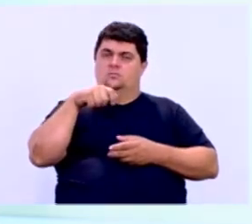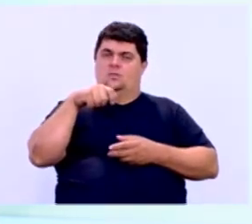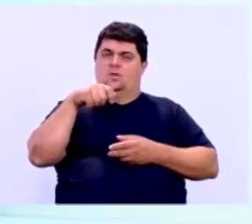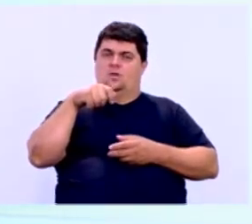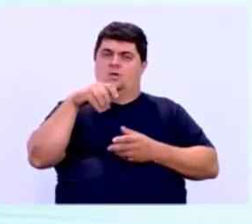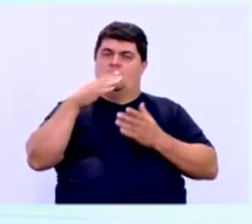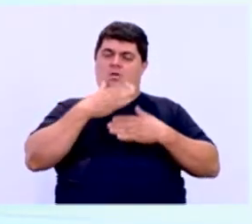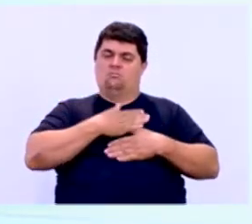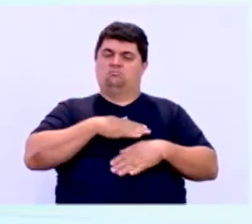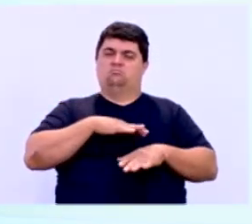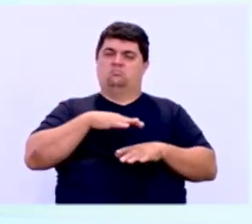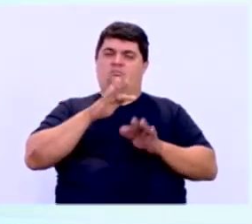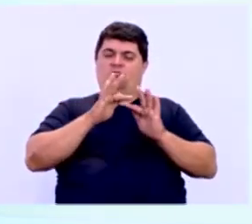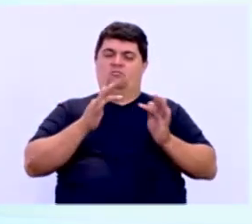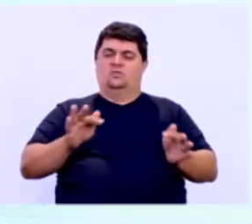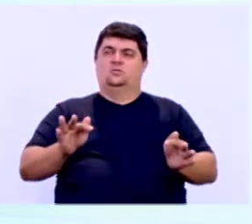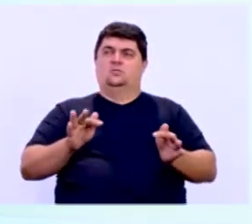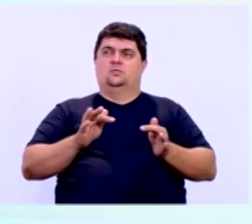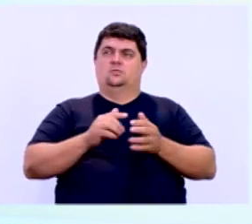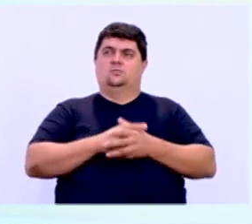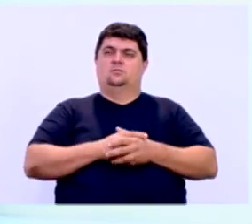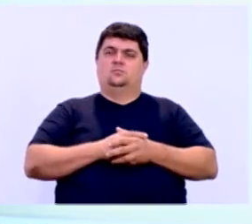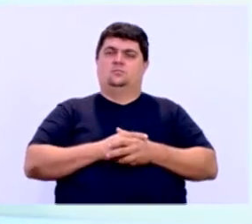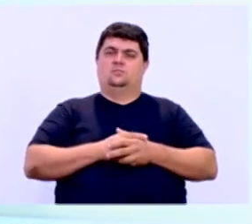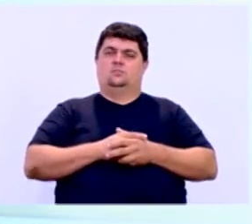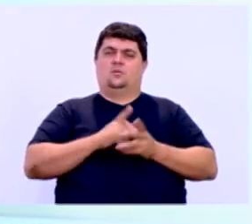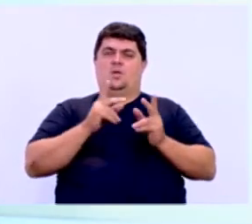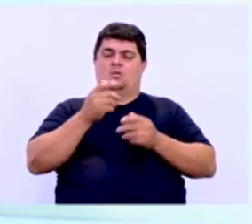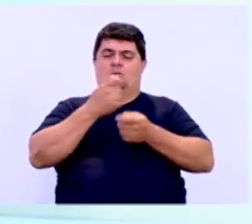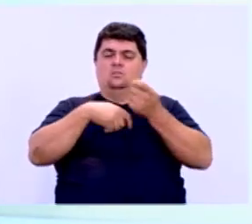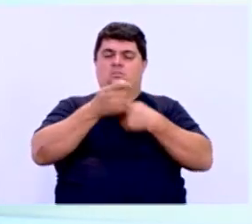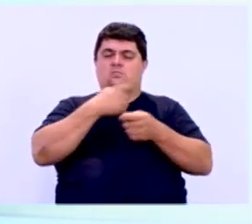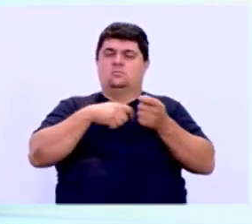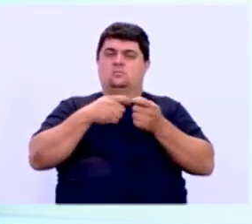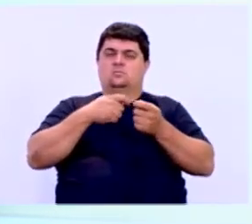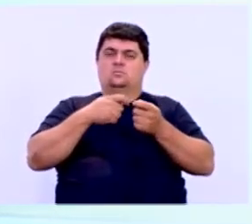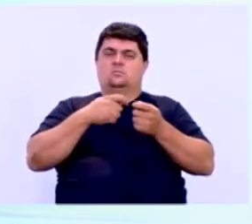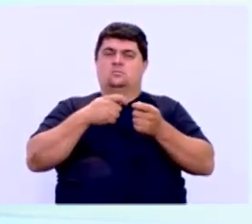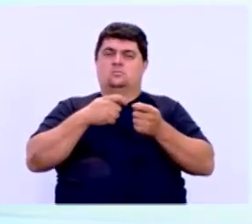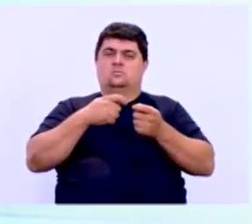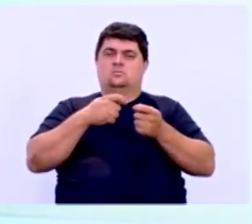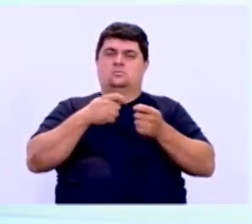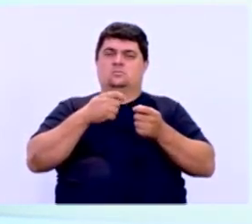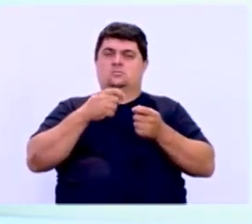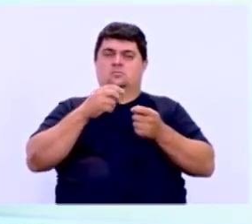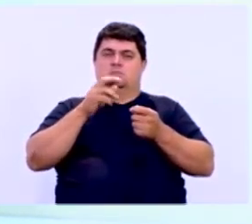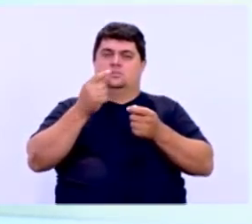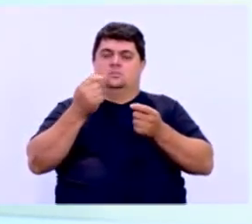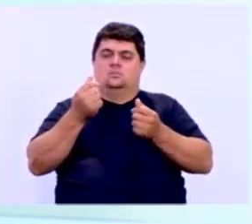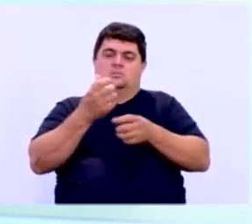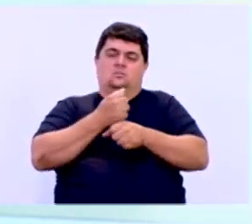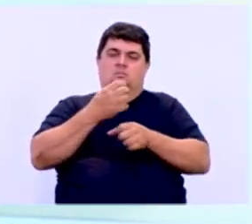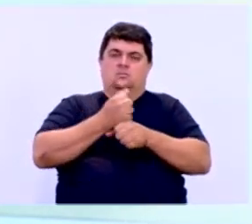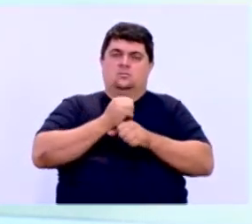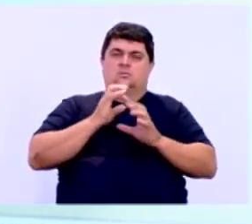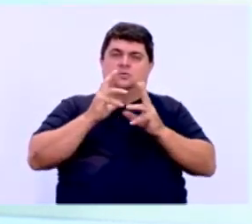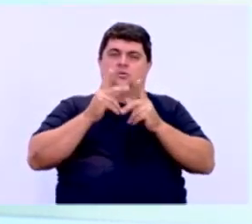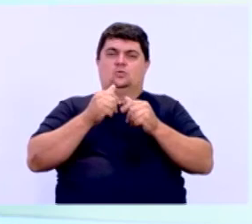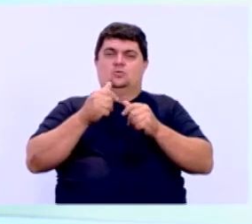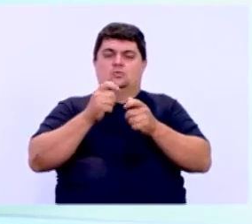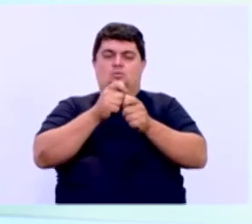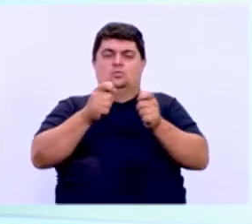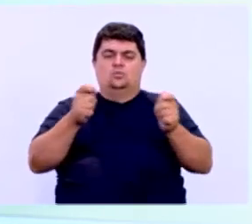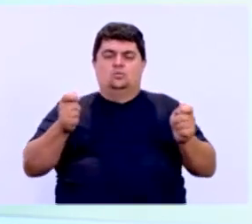tranquila, é como se você administrasse ali, né, dentro do recurso financeiro, né, todas as contas de